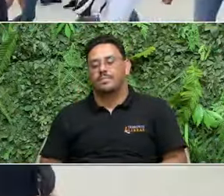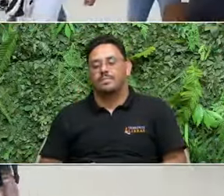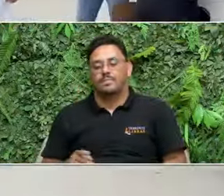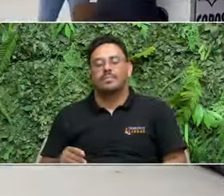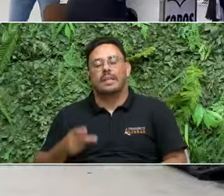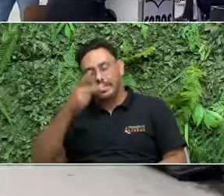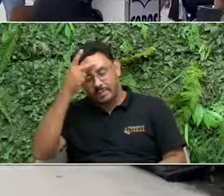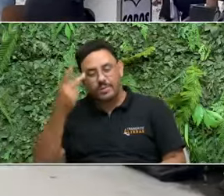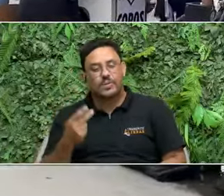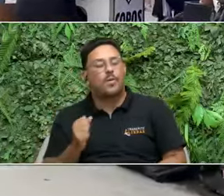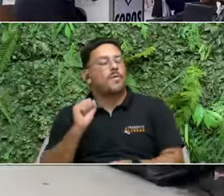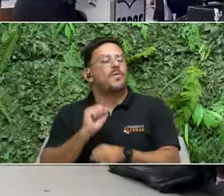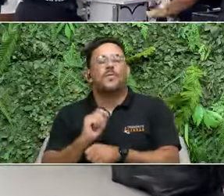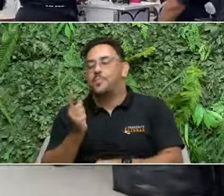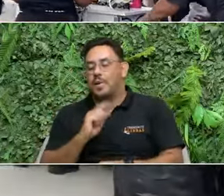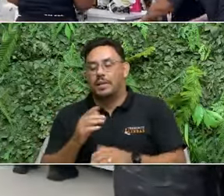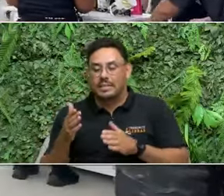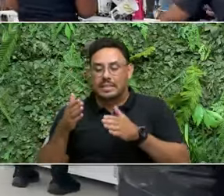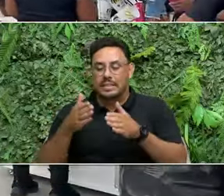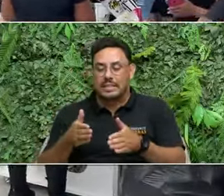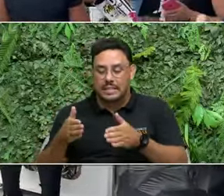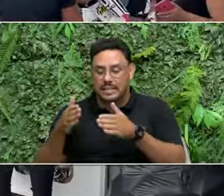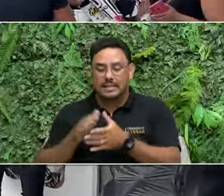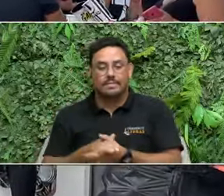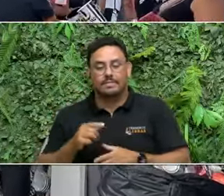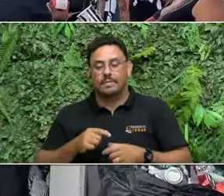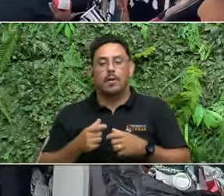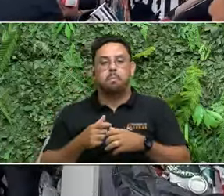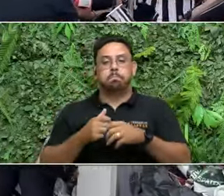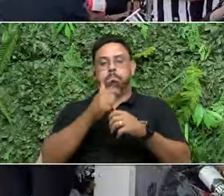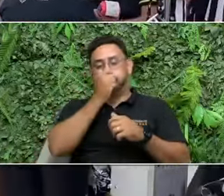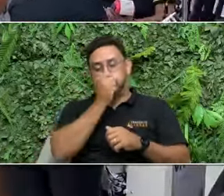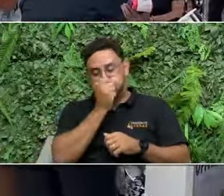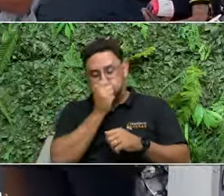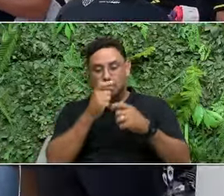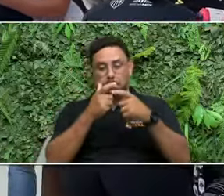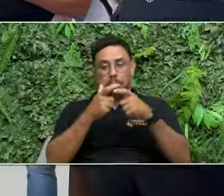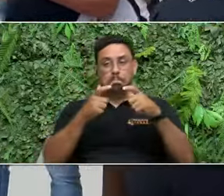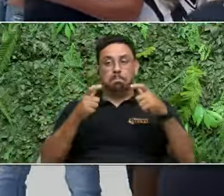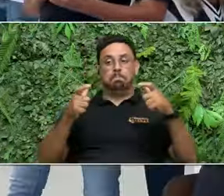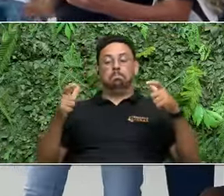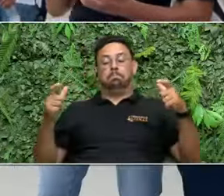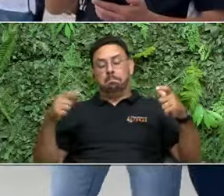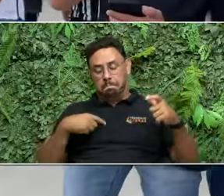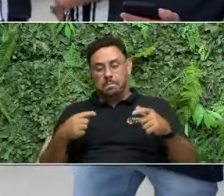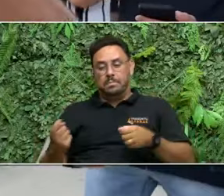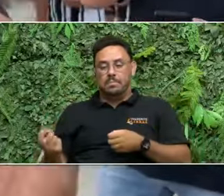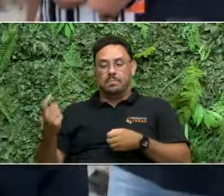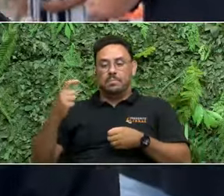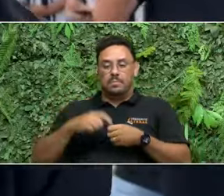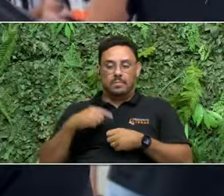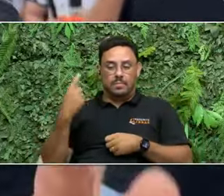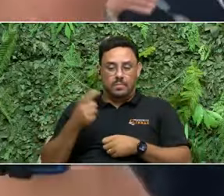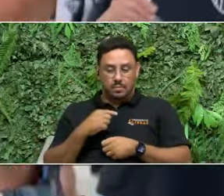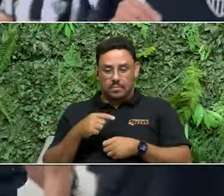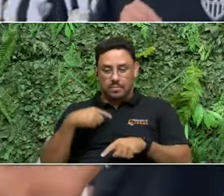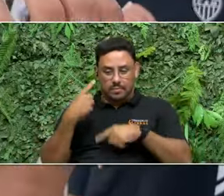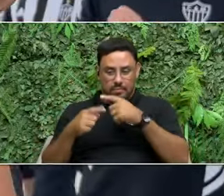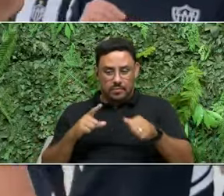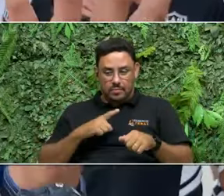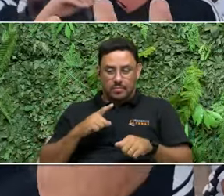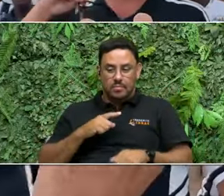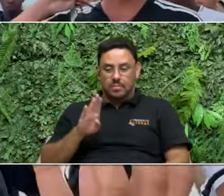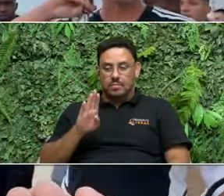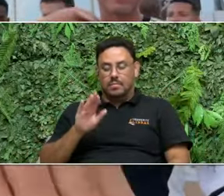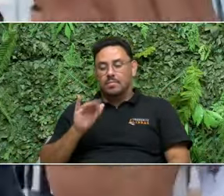e o povo não para de chegar aqui vai ficar lotado vai ficar cheio hoje eu volto com vocês e daqui a pouquinho o